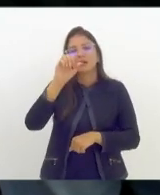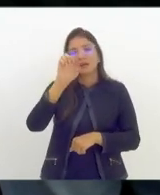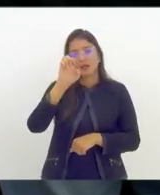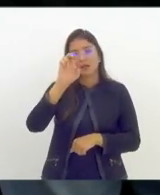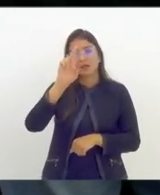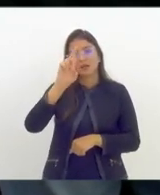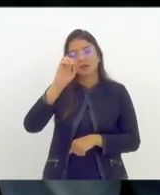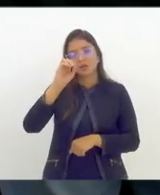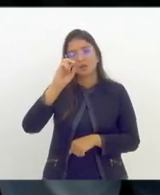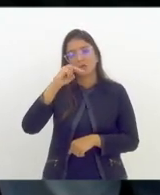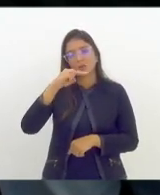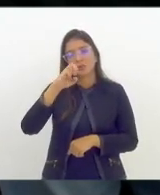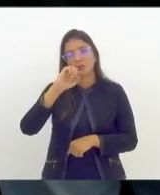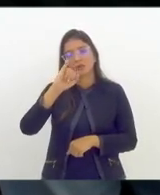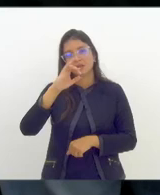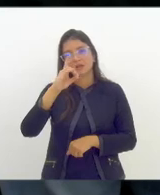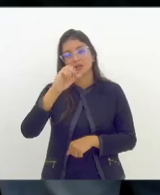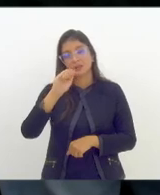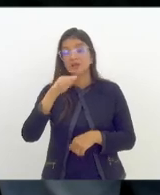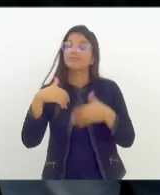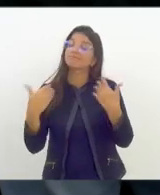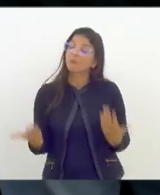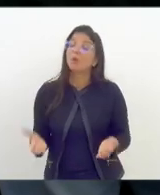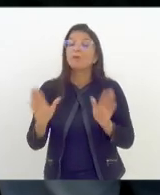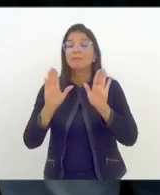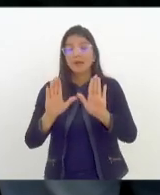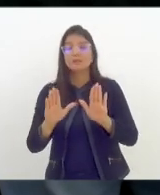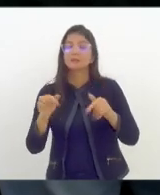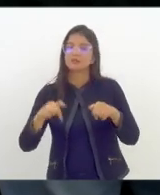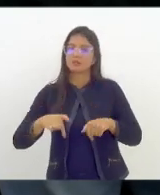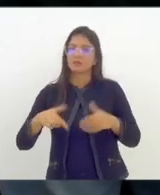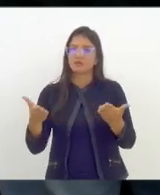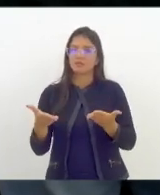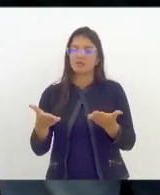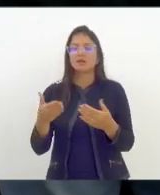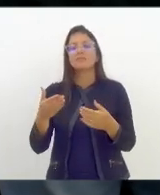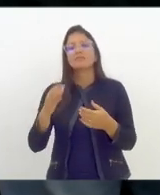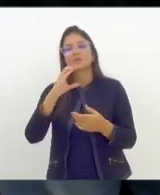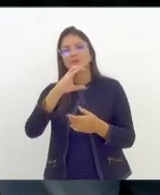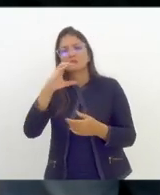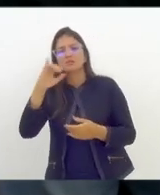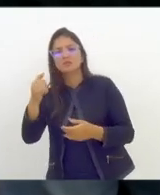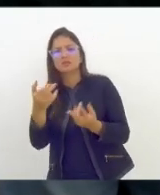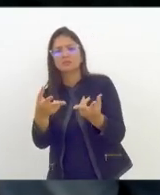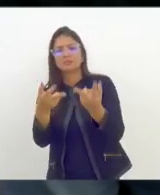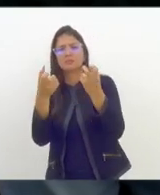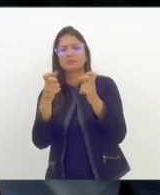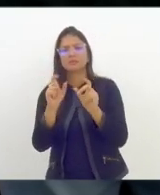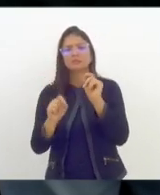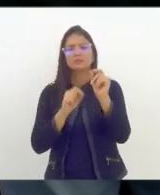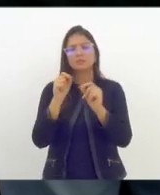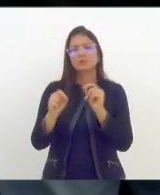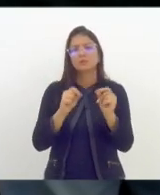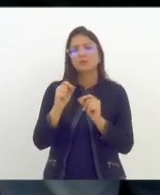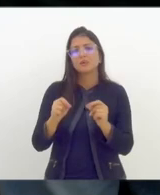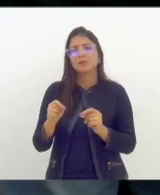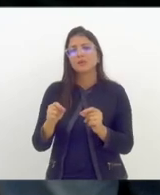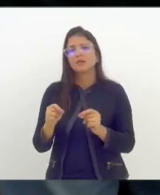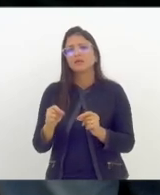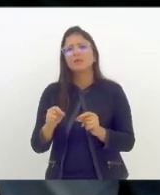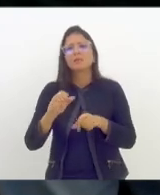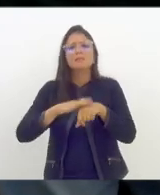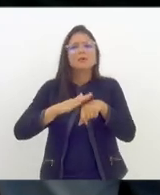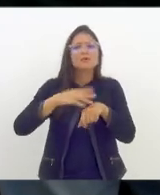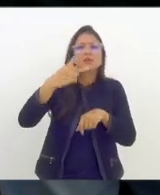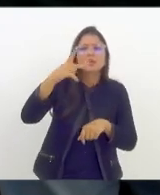nesse caso, o que a CCJ detectou foi uma proposição de autoria da